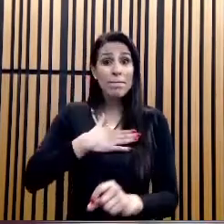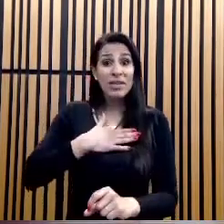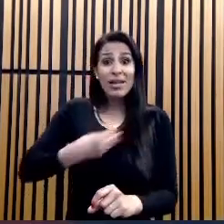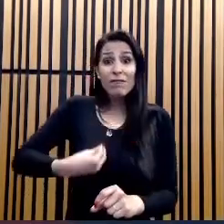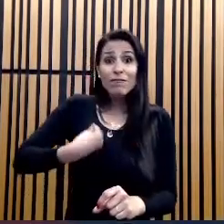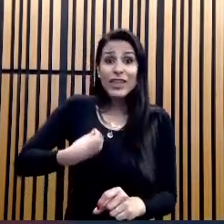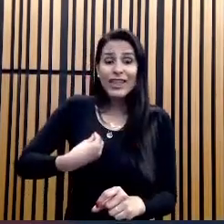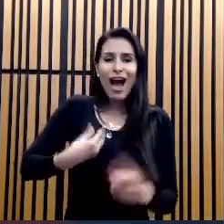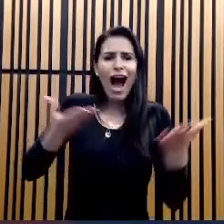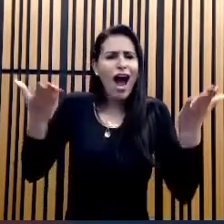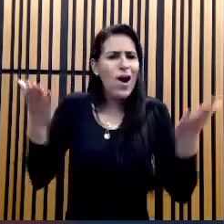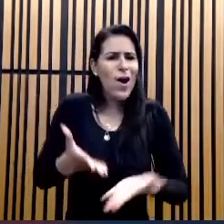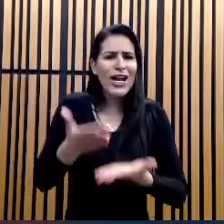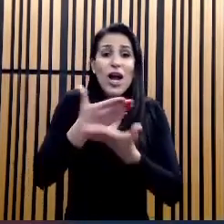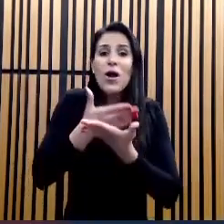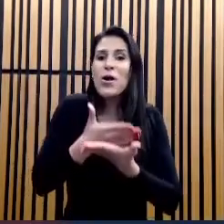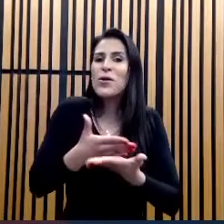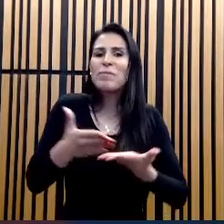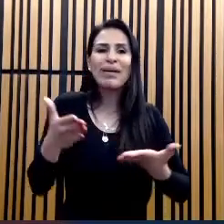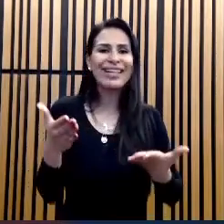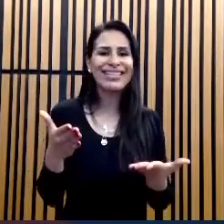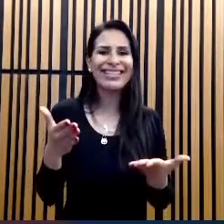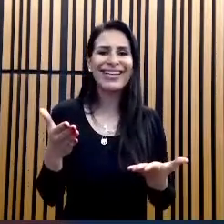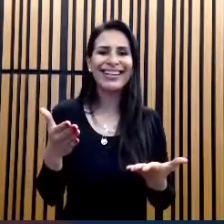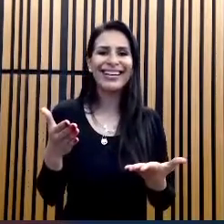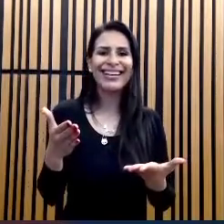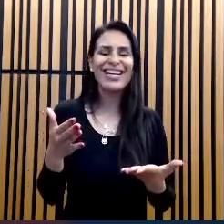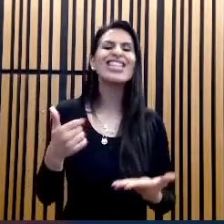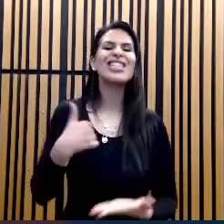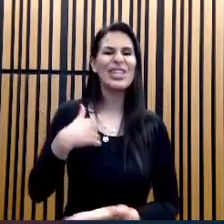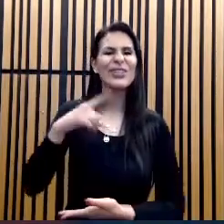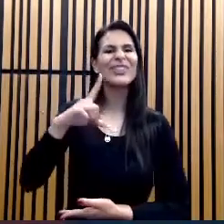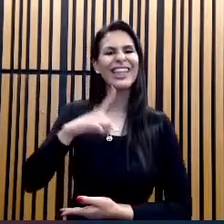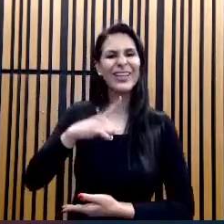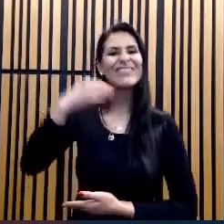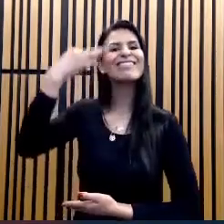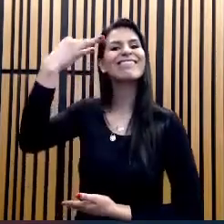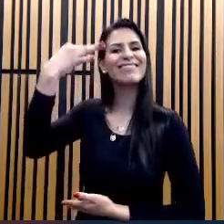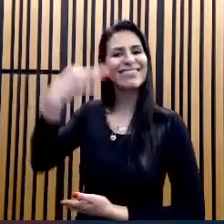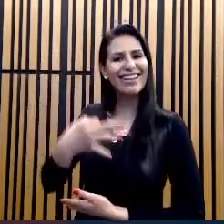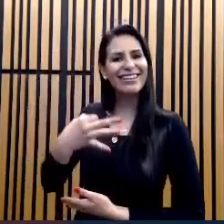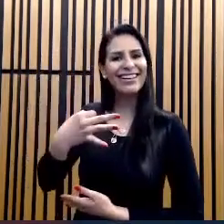está só começando. Tá? E eu tenho certeza que